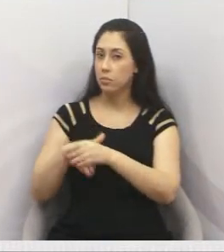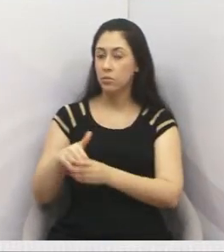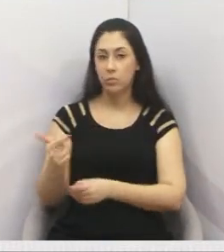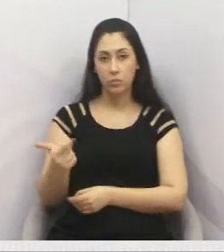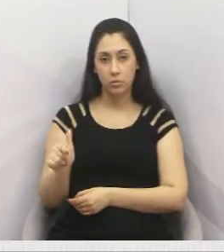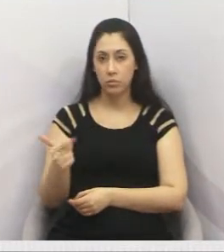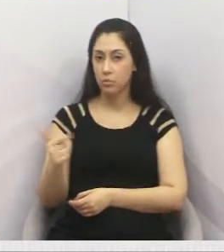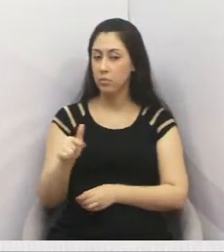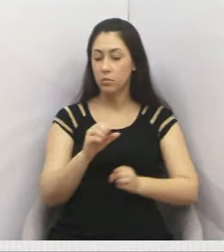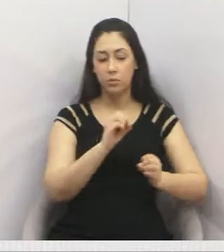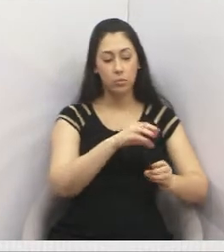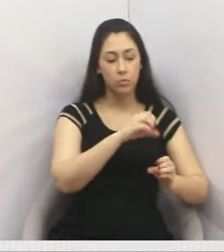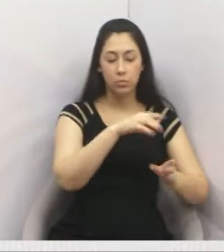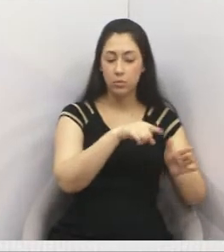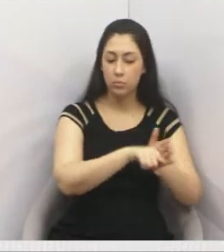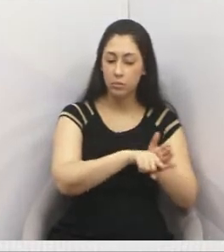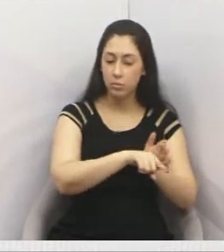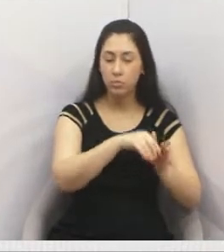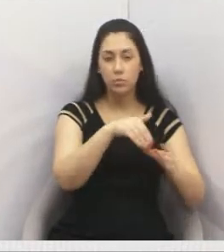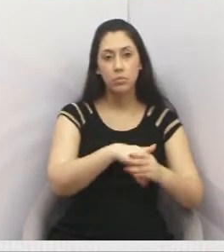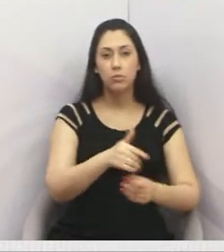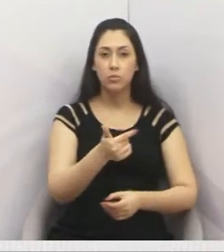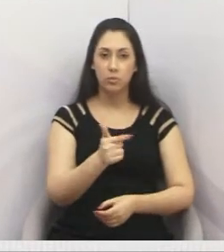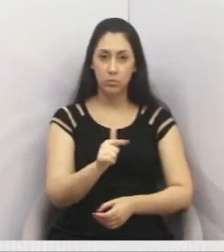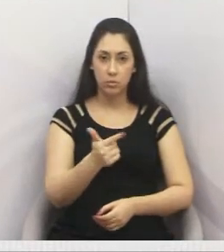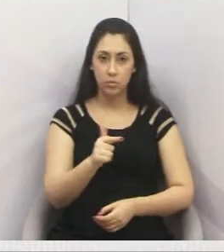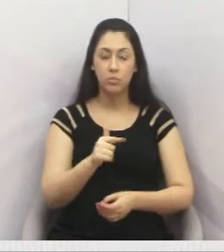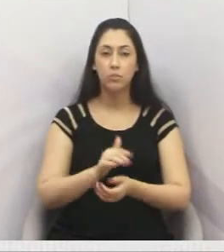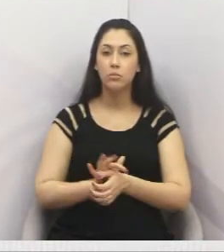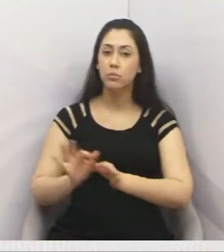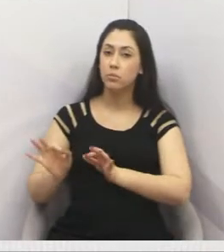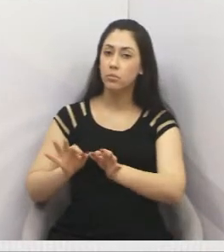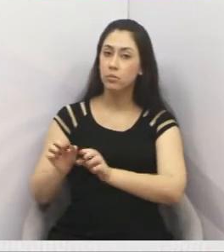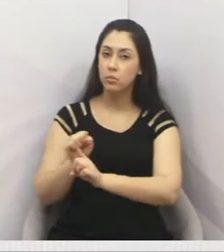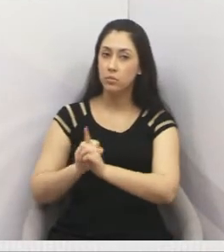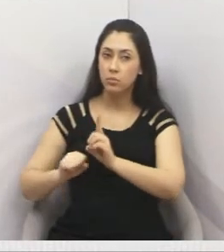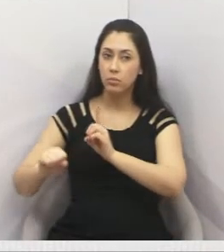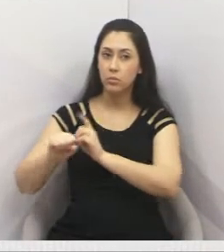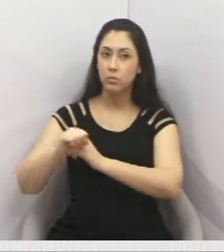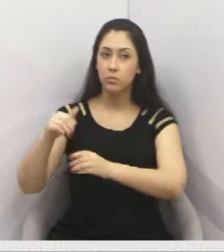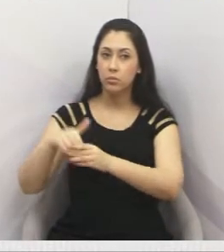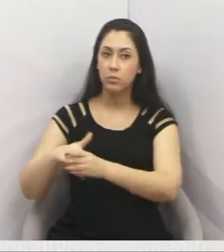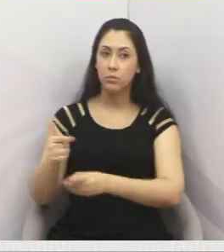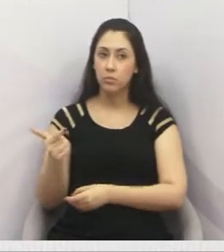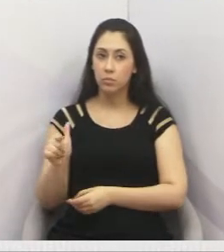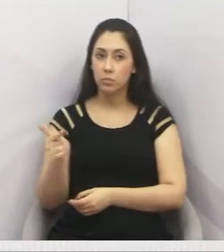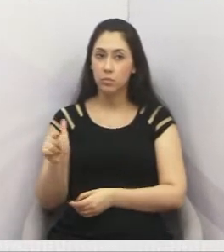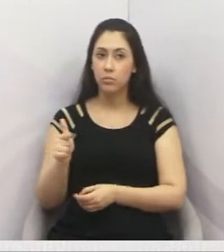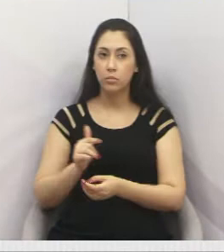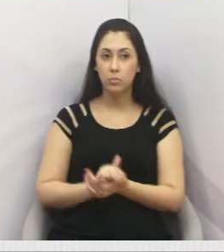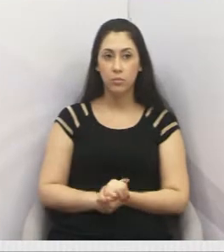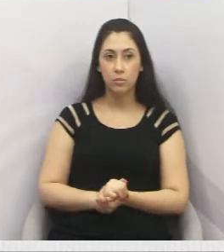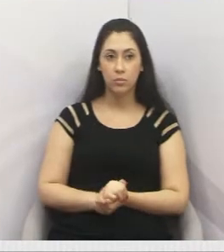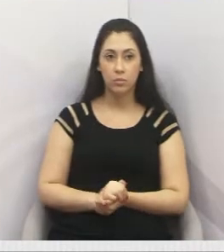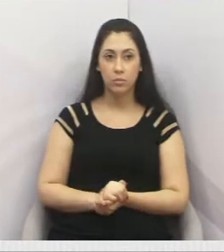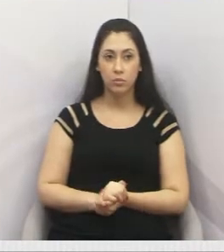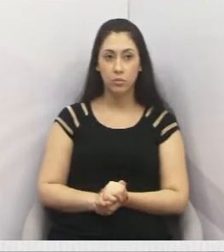branco, entidades acadêmicas de pesquisa em branco e organização da sociedade civil em branco. Vou tirar a máscara.